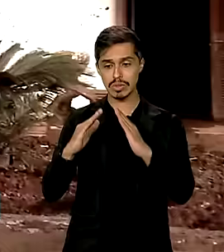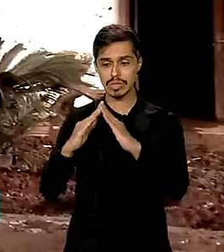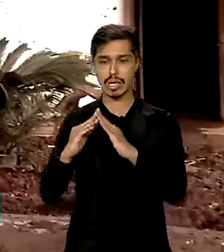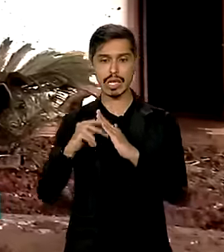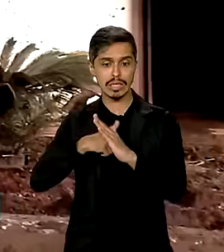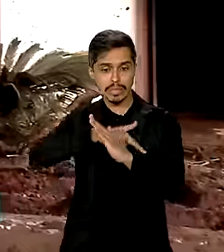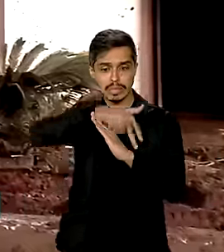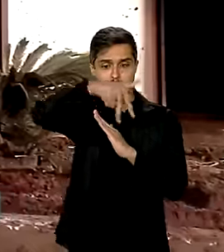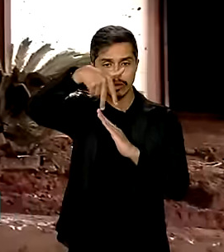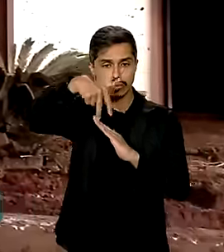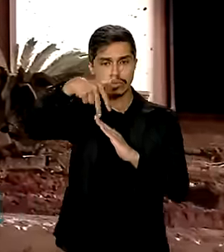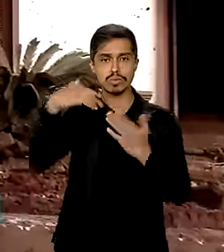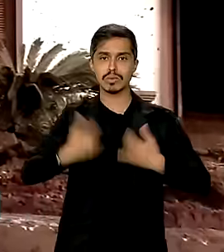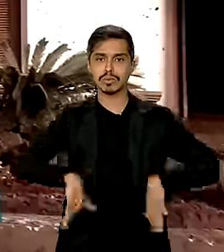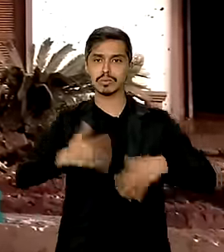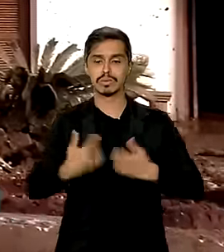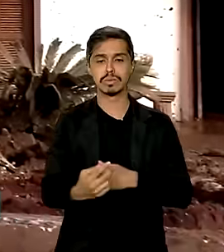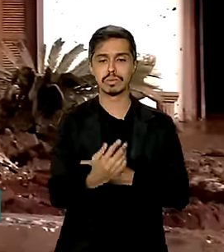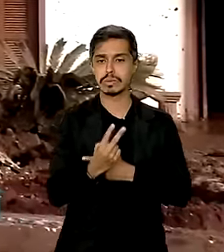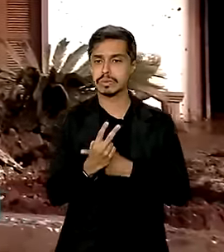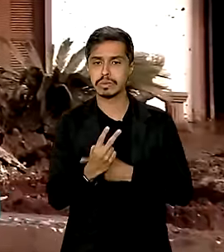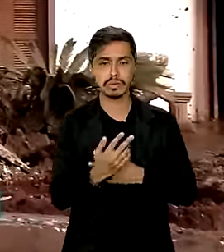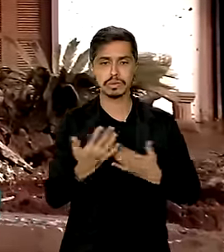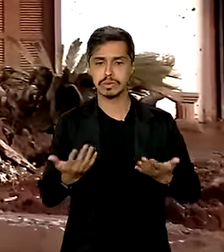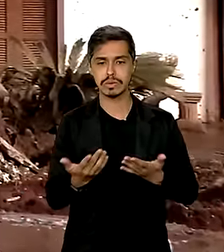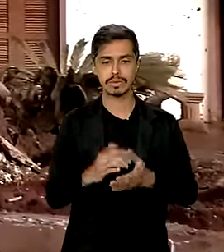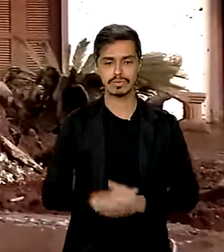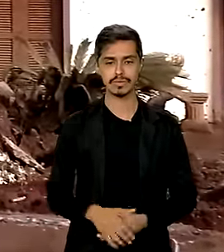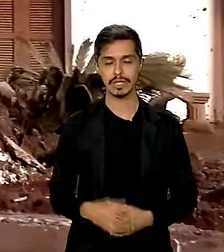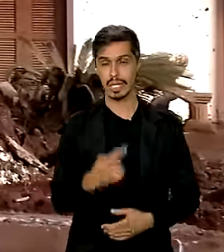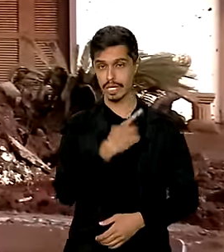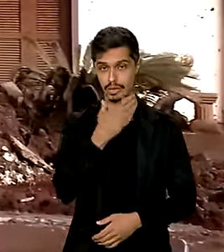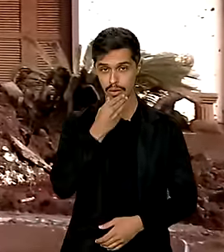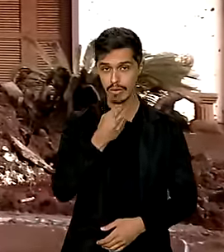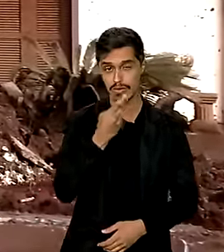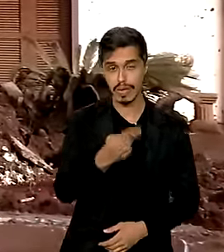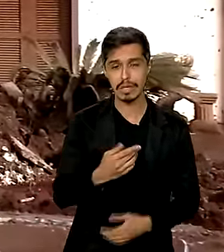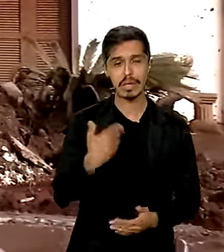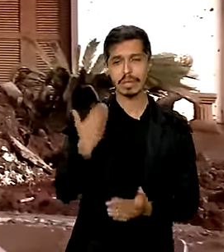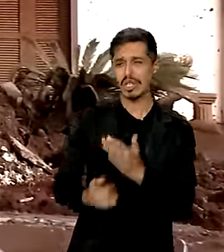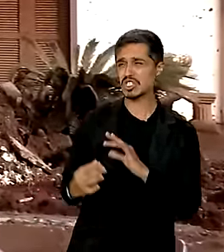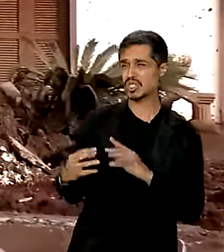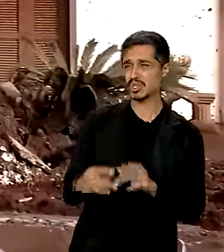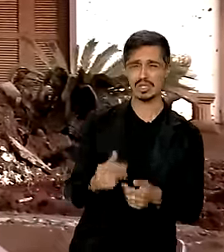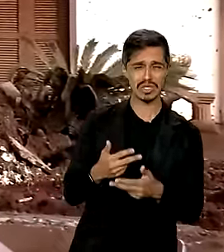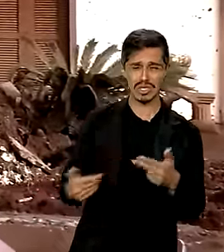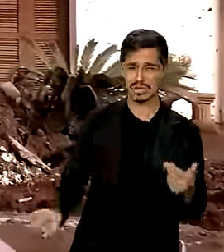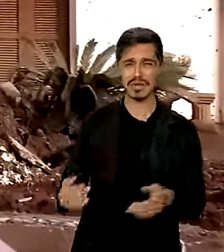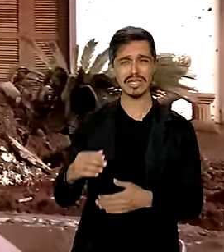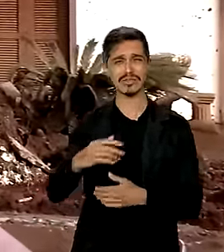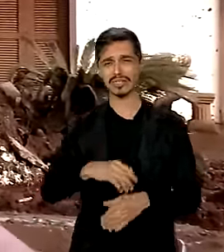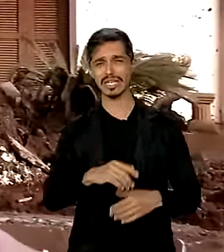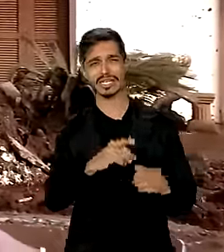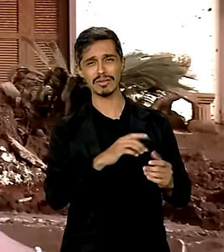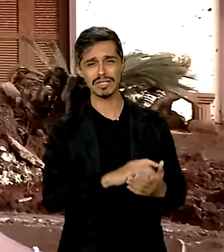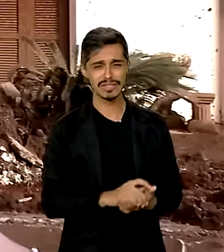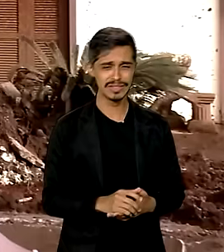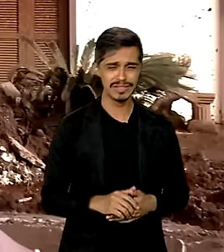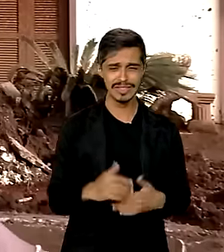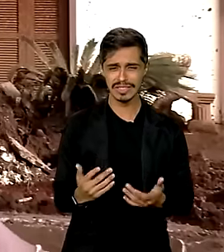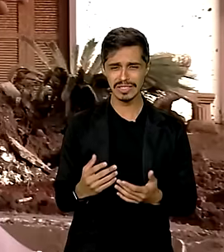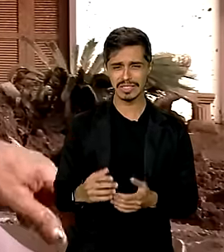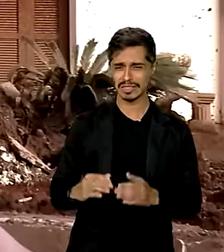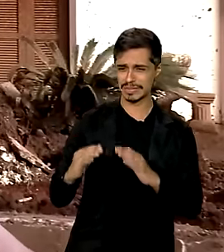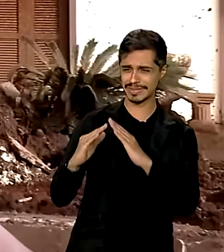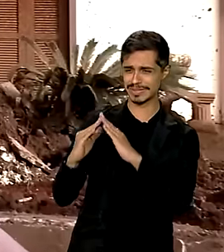telhados. Mexi as coisas tudo lá dentro, minhas ferramentas tudo, prancha, roupa, botei para cima, botei os andaimes lá em cima